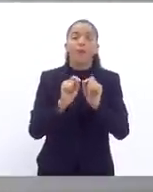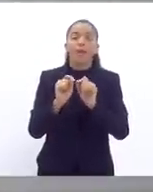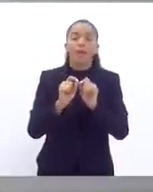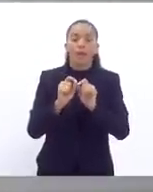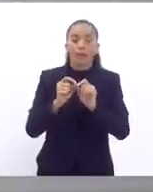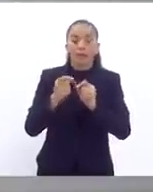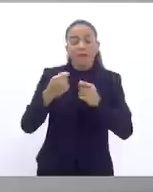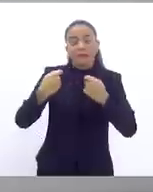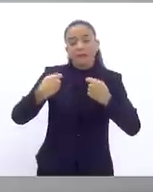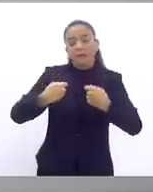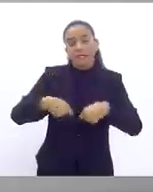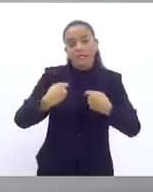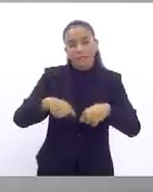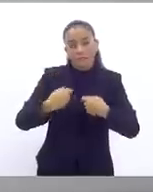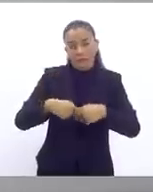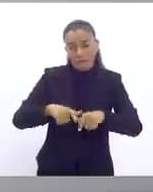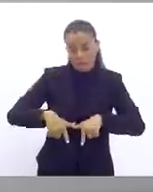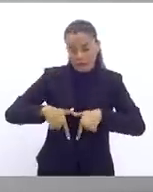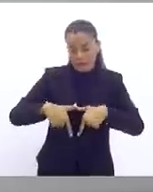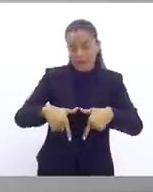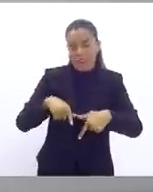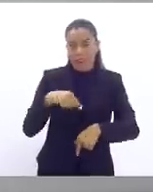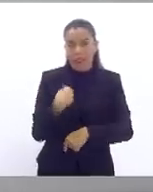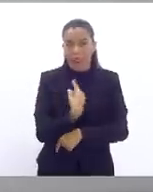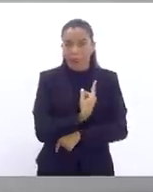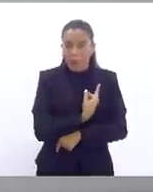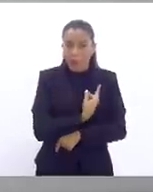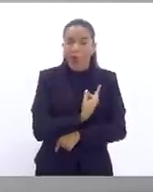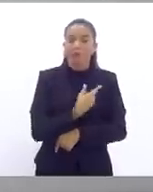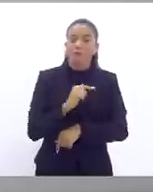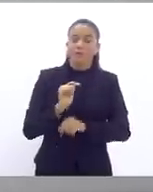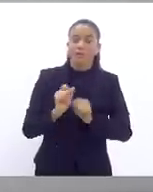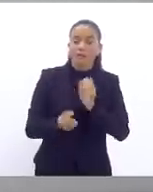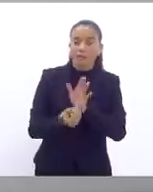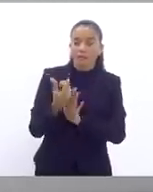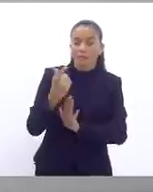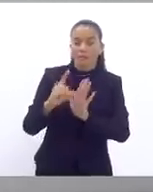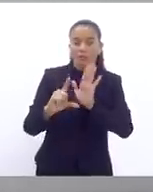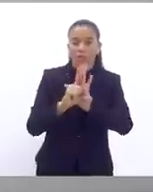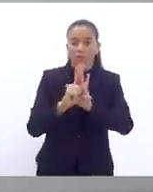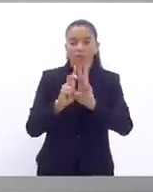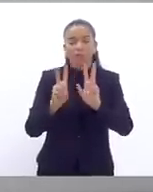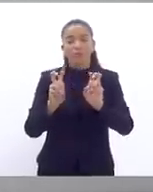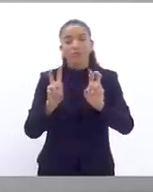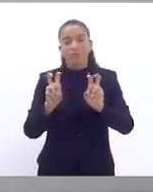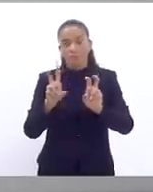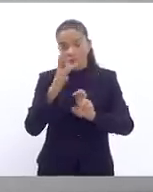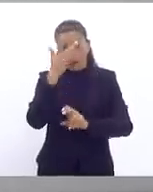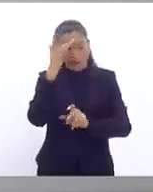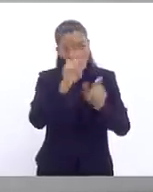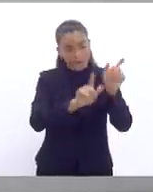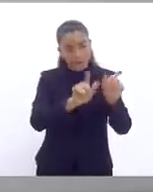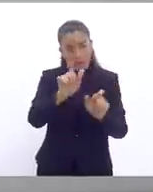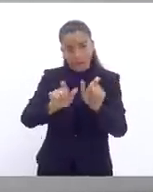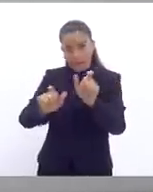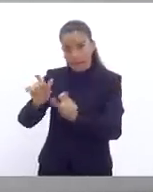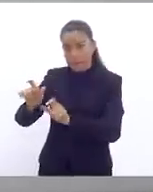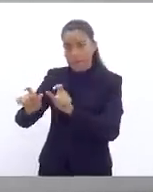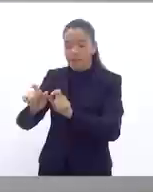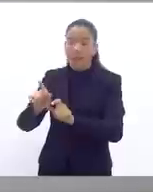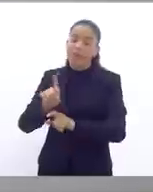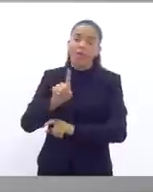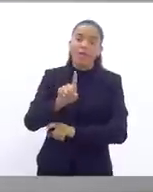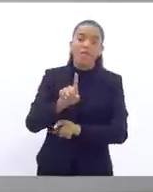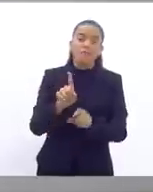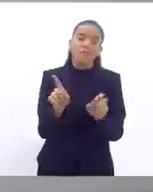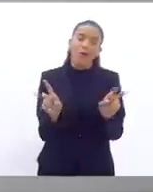iniciativa que estaríamos legislando sobre pessoal e essa é uma